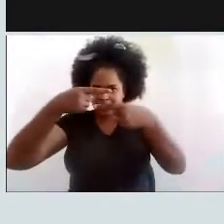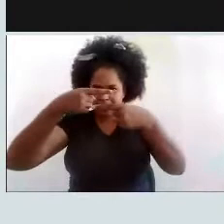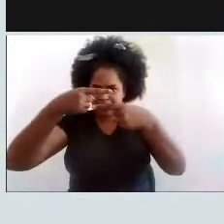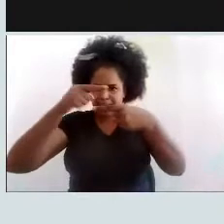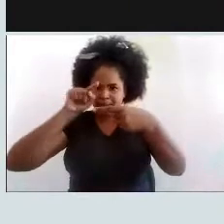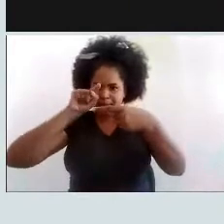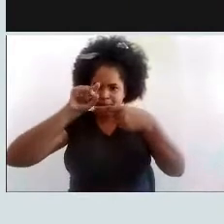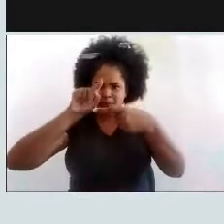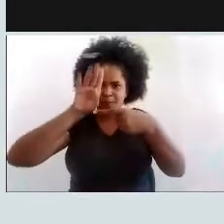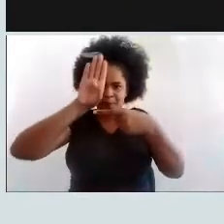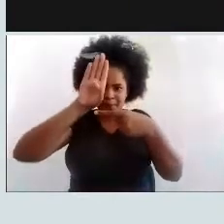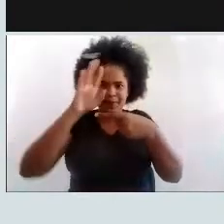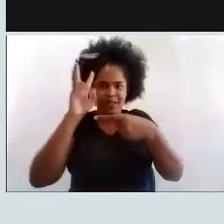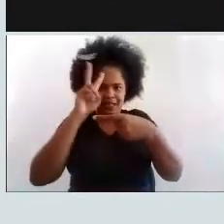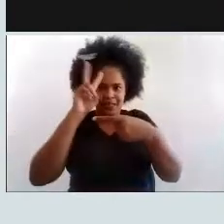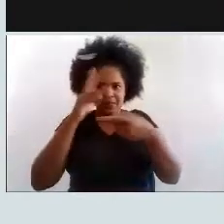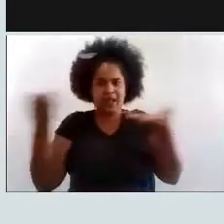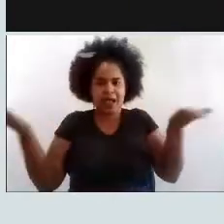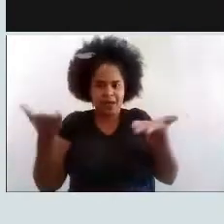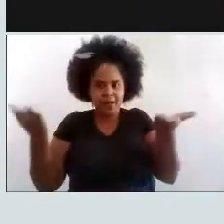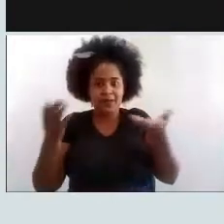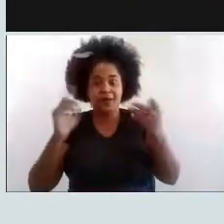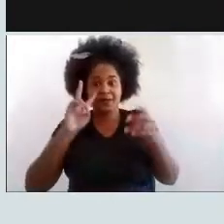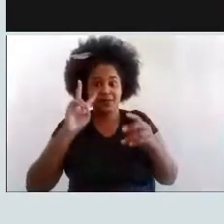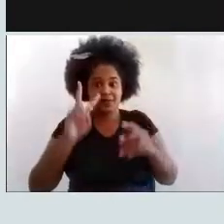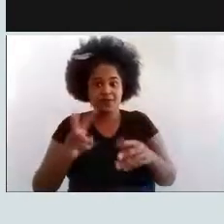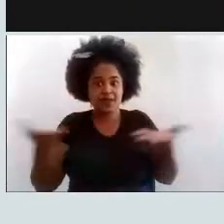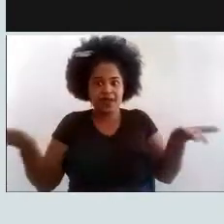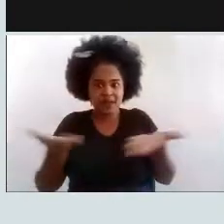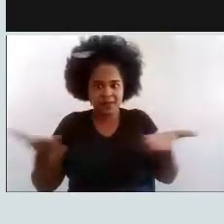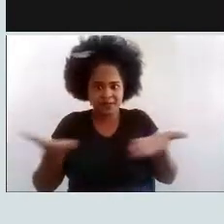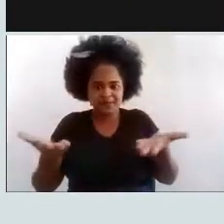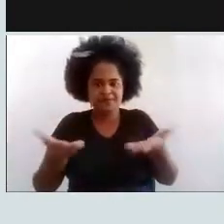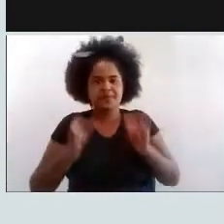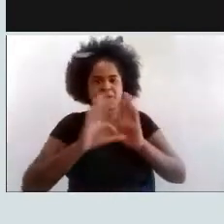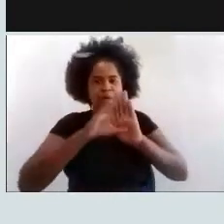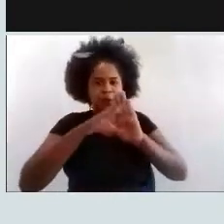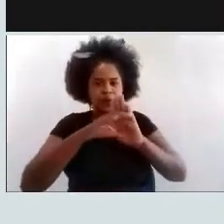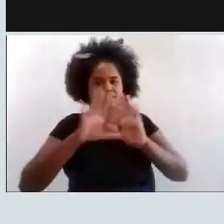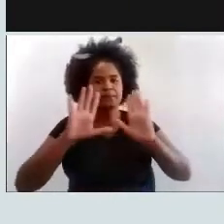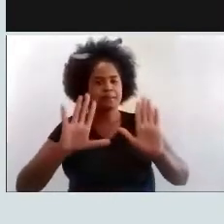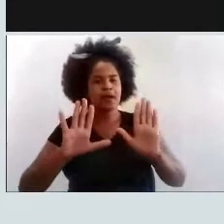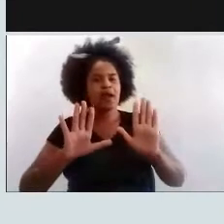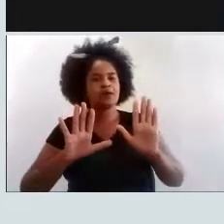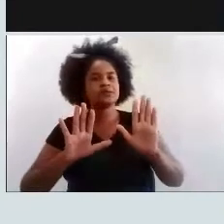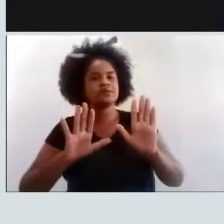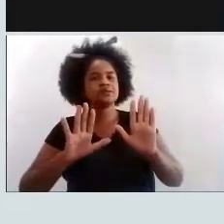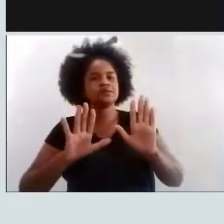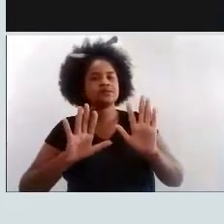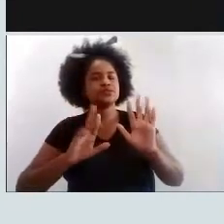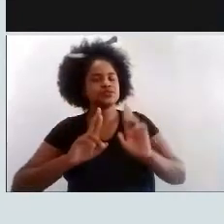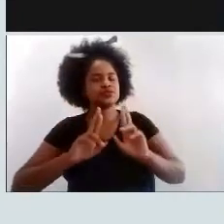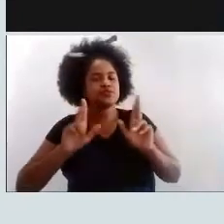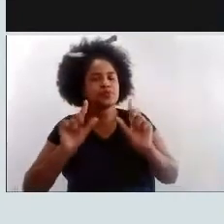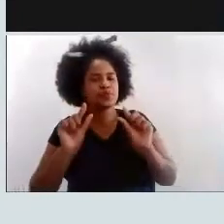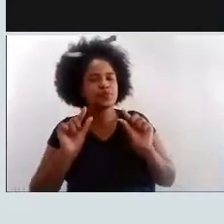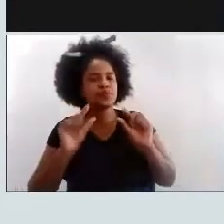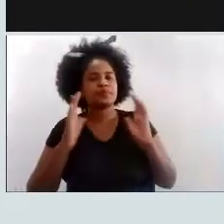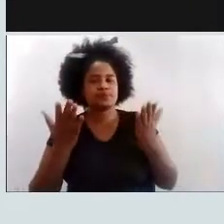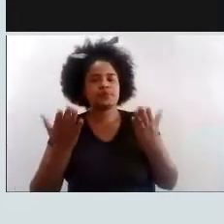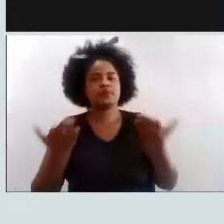Então, agora nós vamos estar vendo esse conceito um pouquinho mais elaborado, só que entre duas retas.